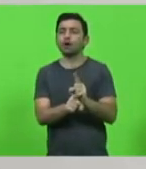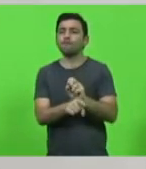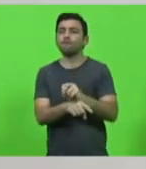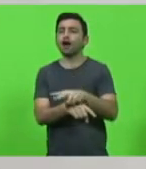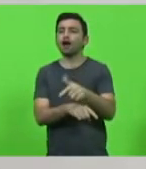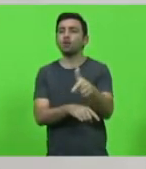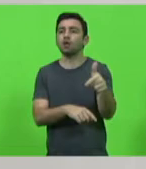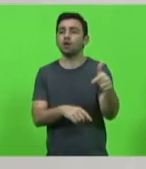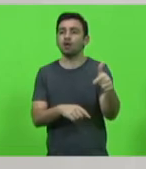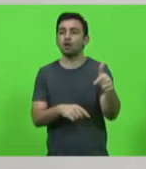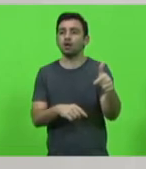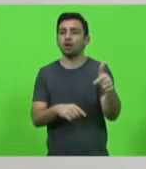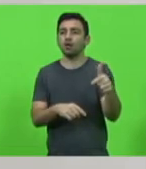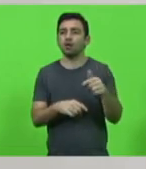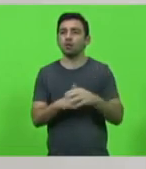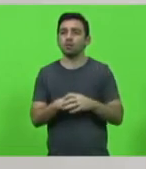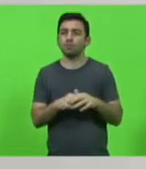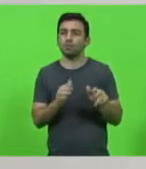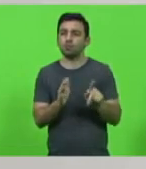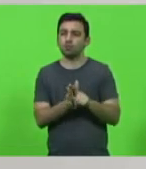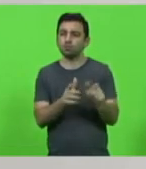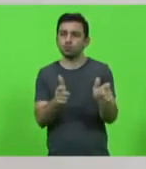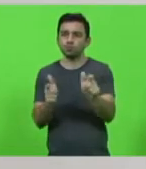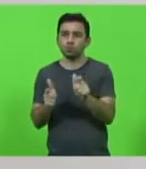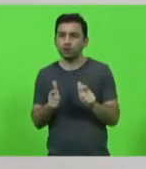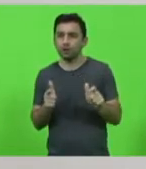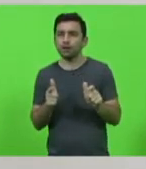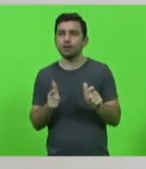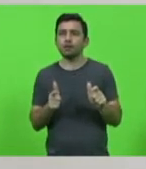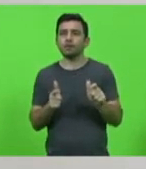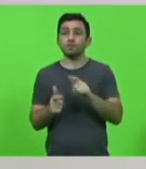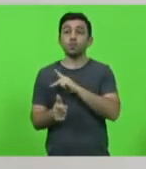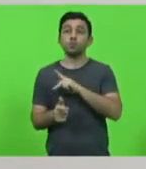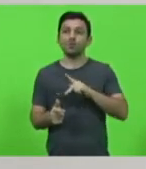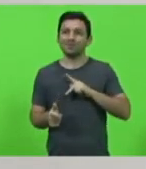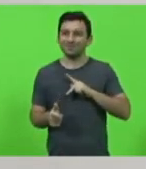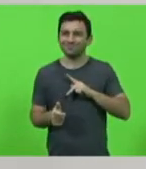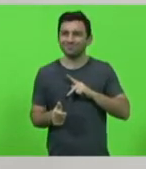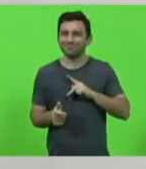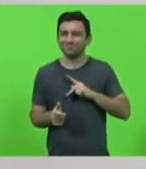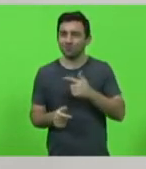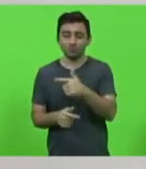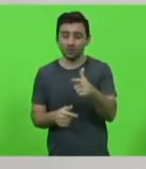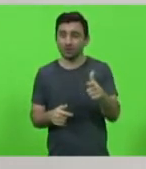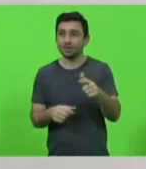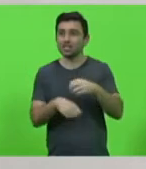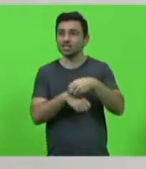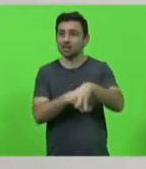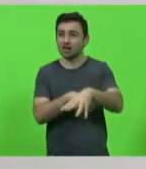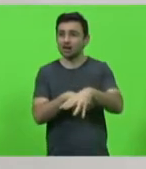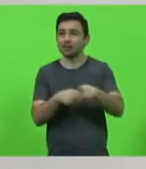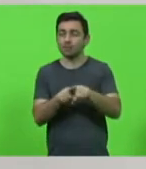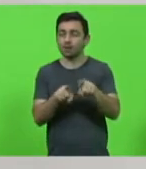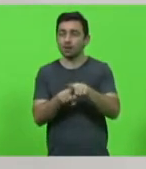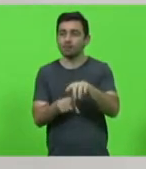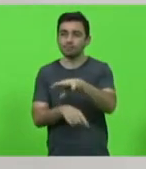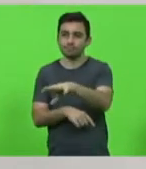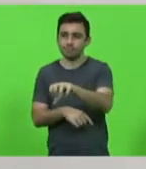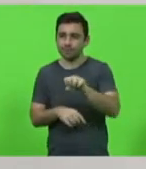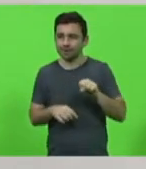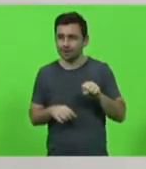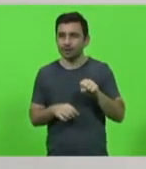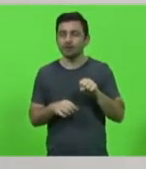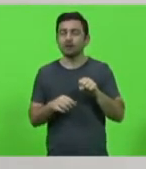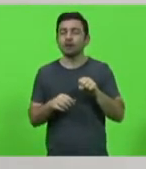para nos berços, né, públicos para descarregar e para carregar também, é o que eles vão fazer